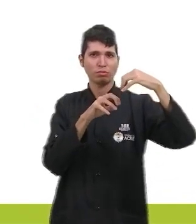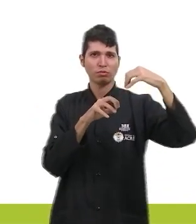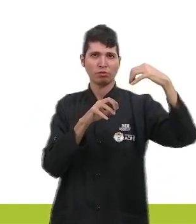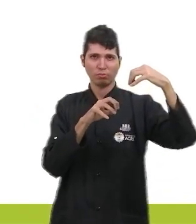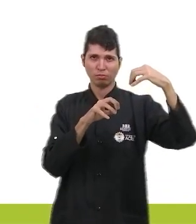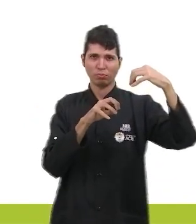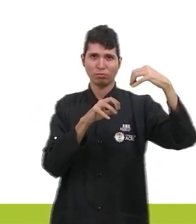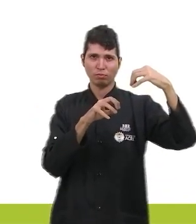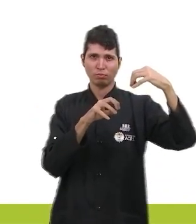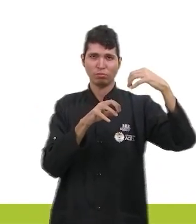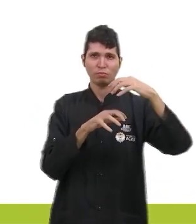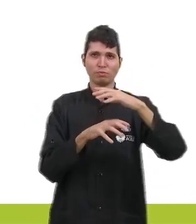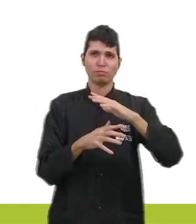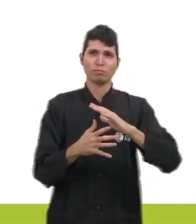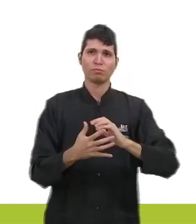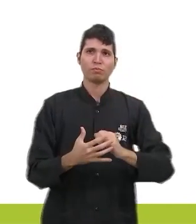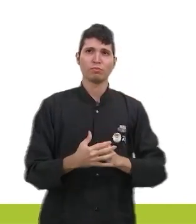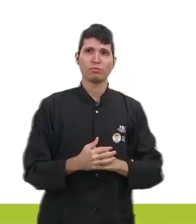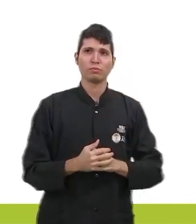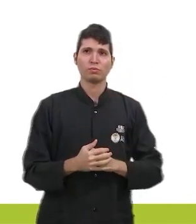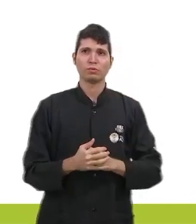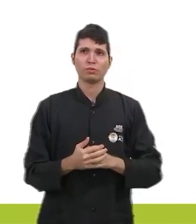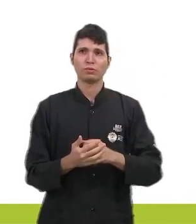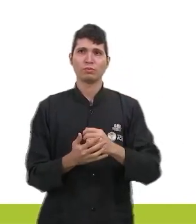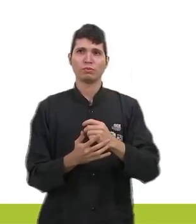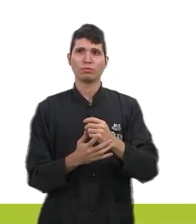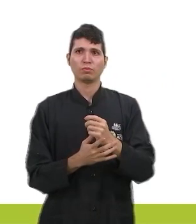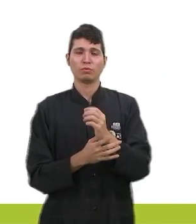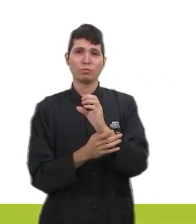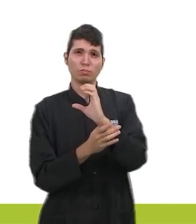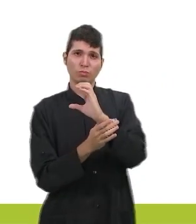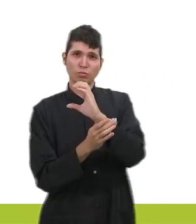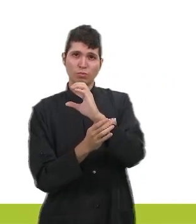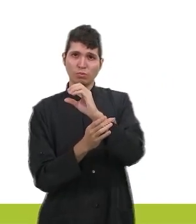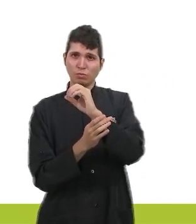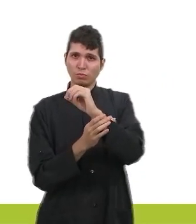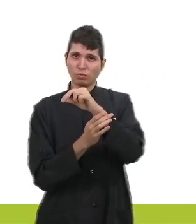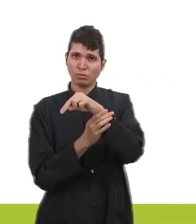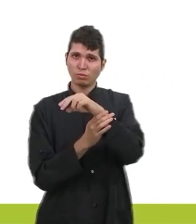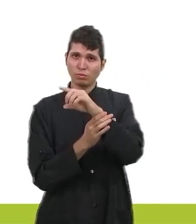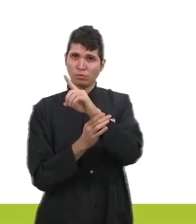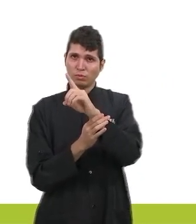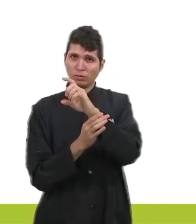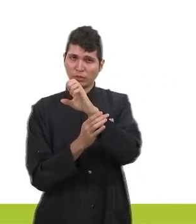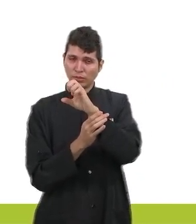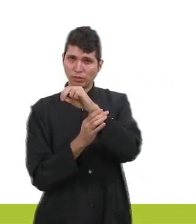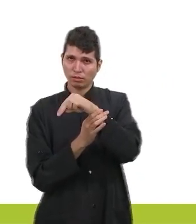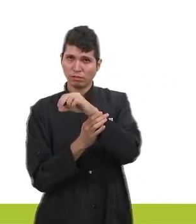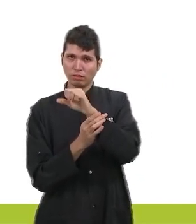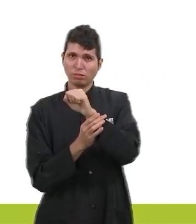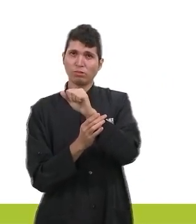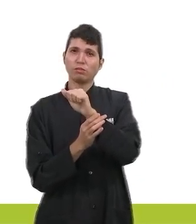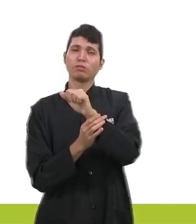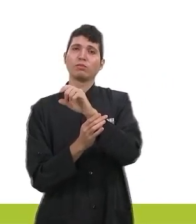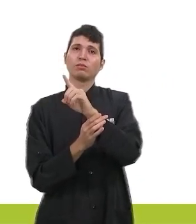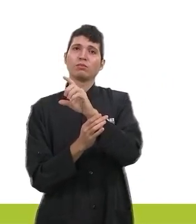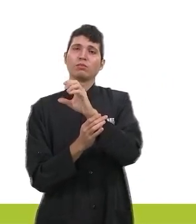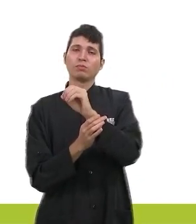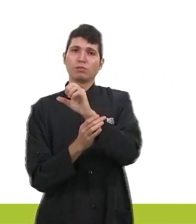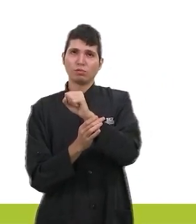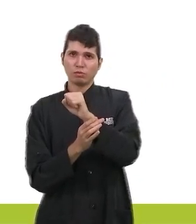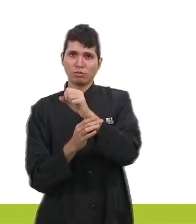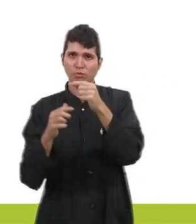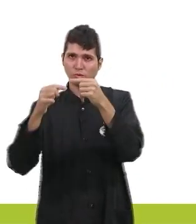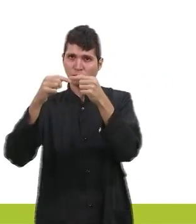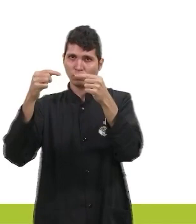separando. Já os que são polinucleares condensados são quando um composto aromático ele